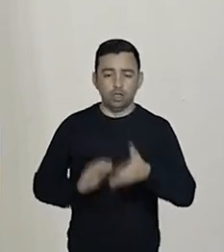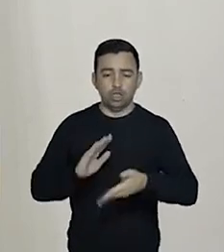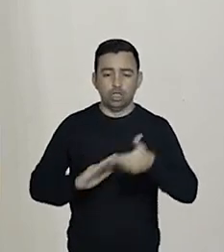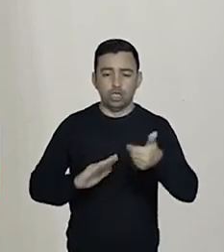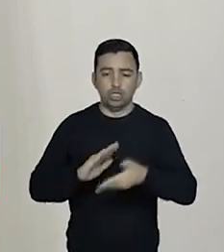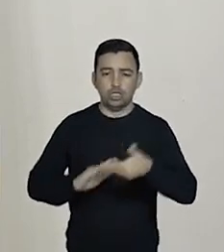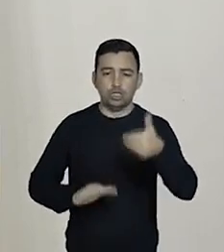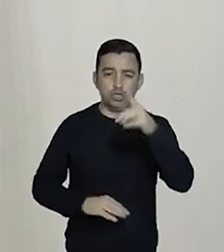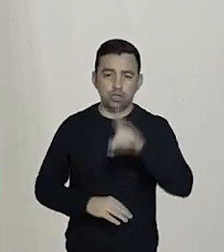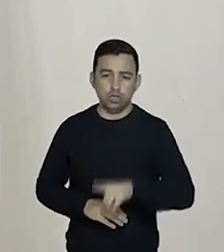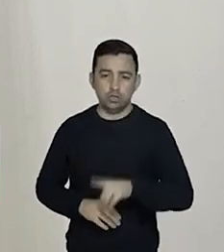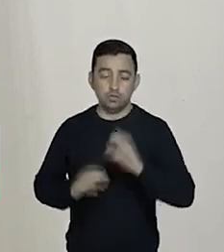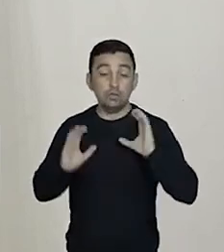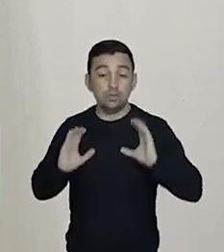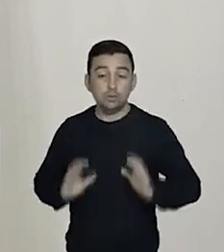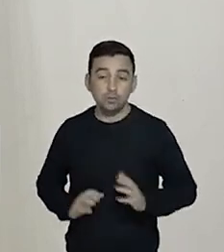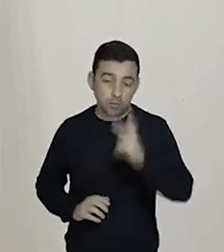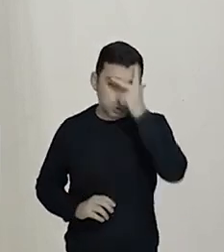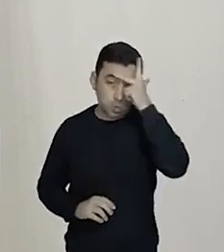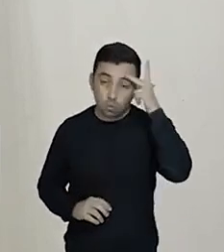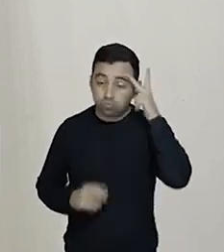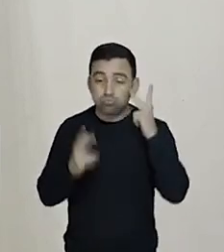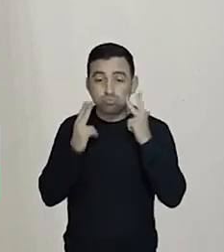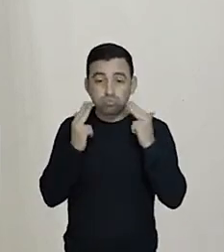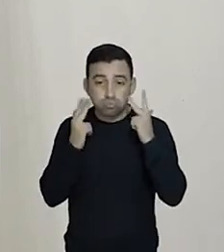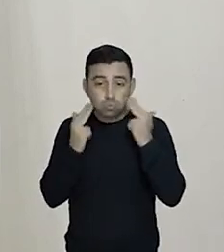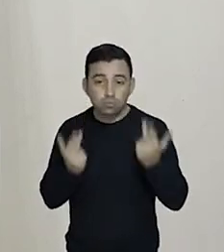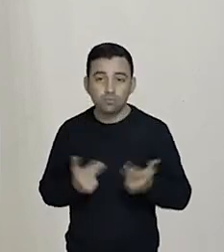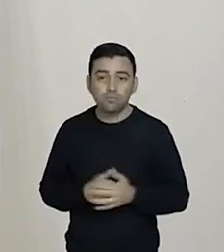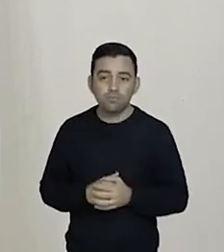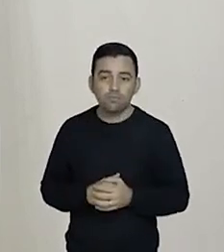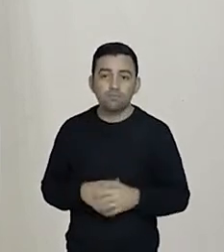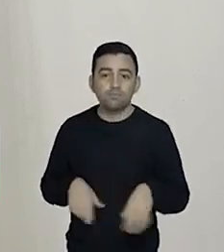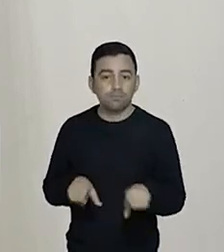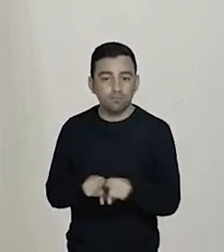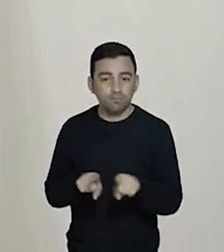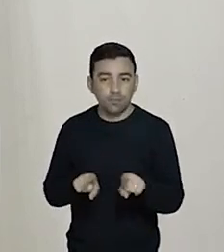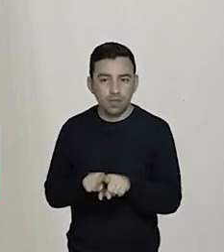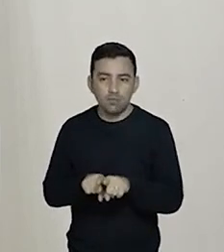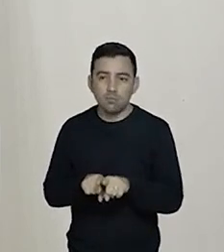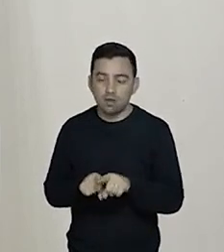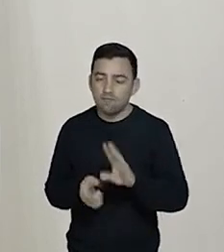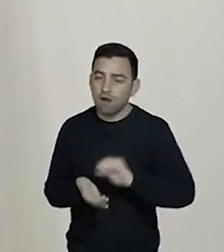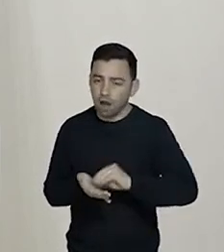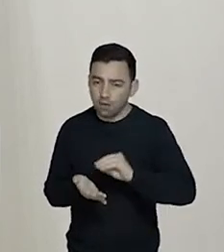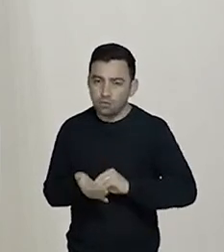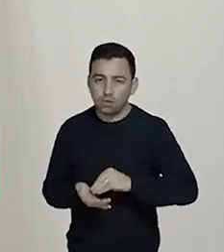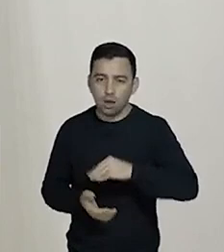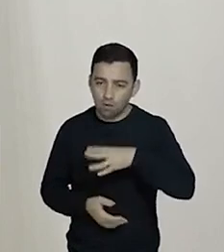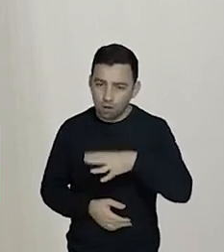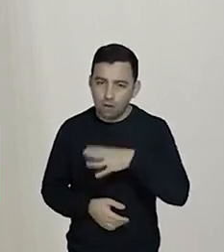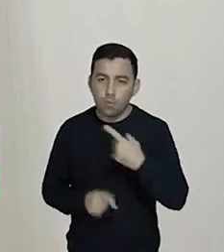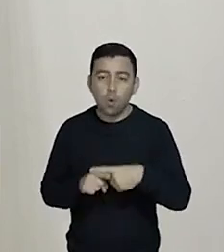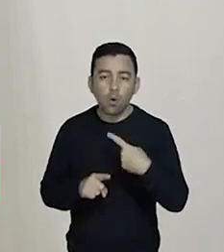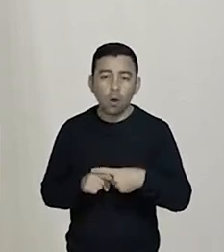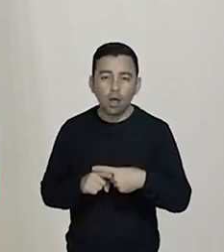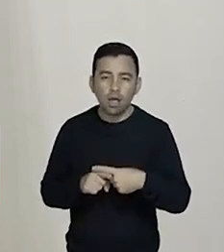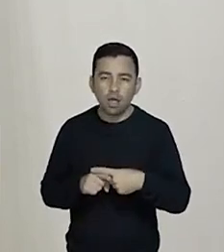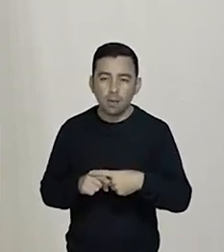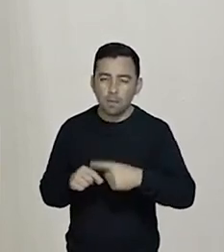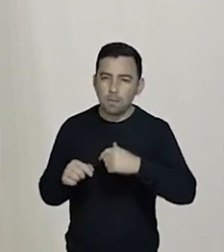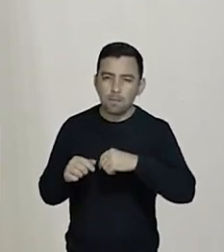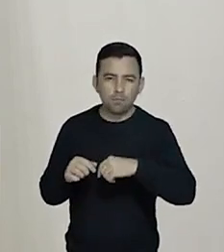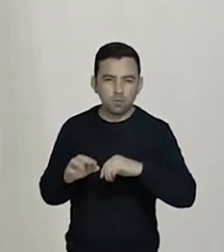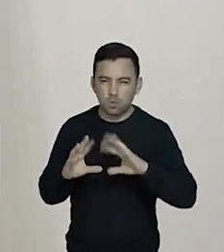direitos do cidadão comum e ao mesmo tempo covarde porque mantém a bandidagem